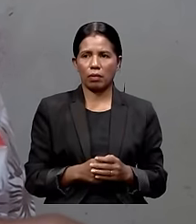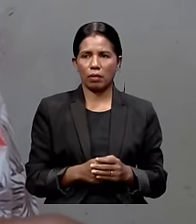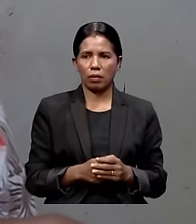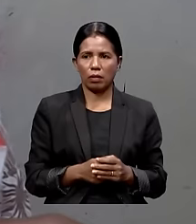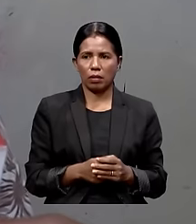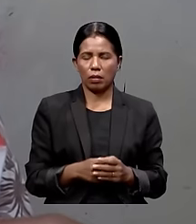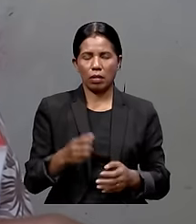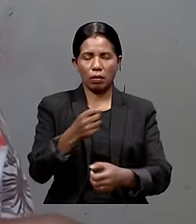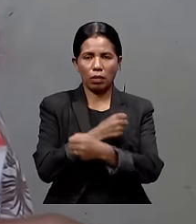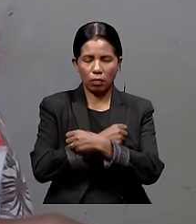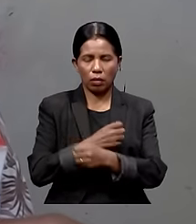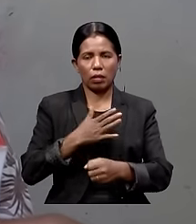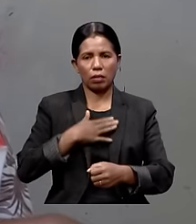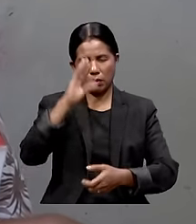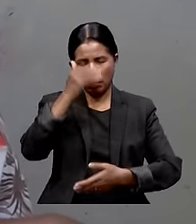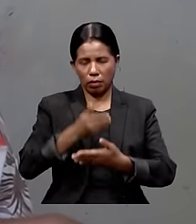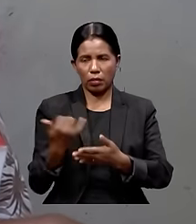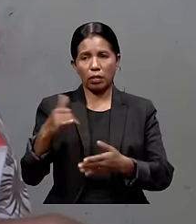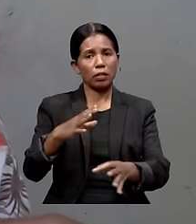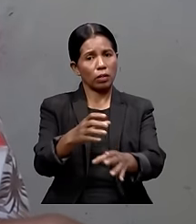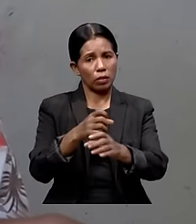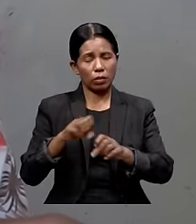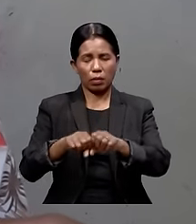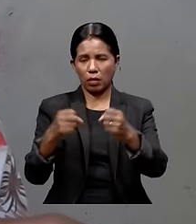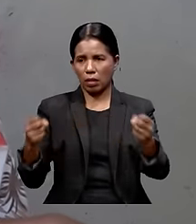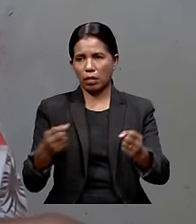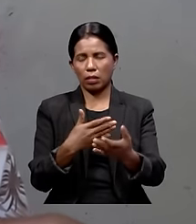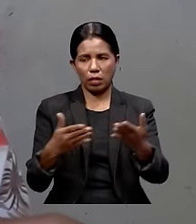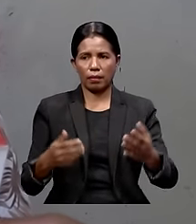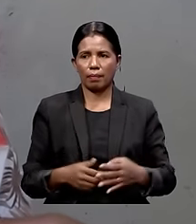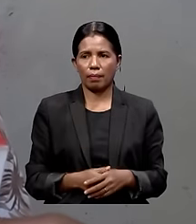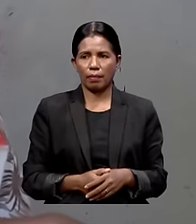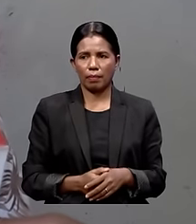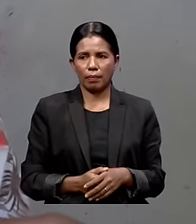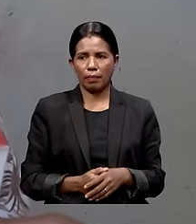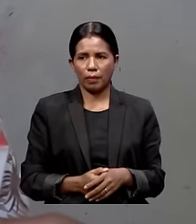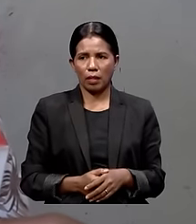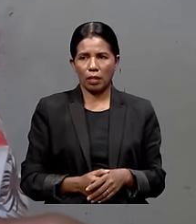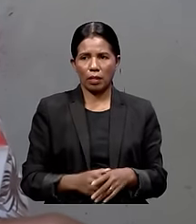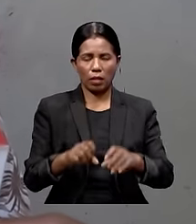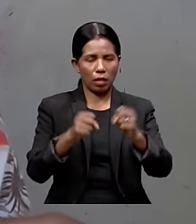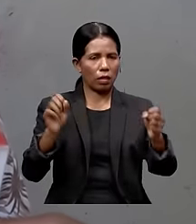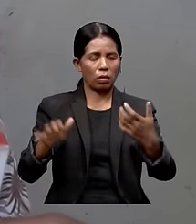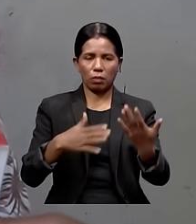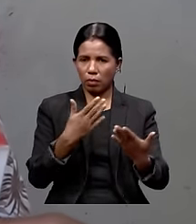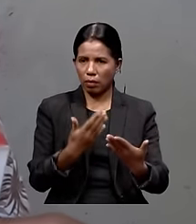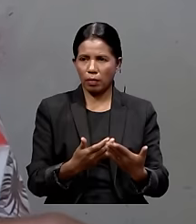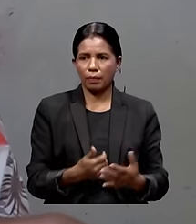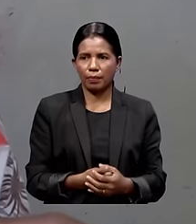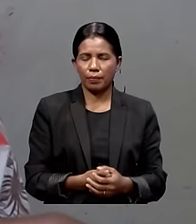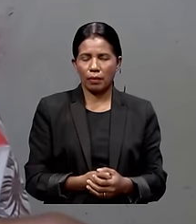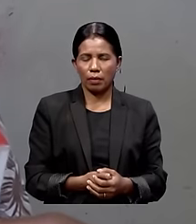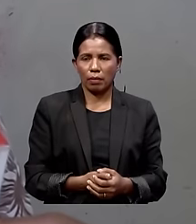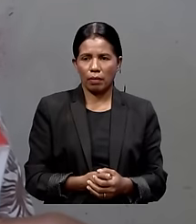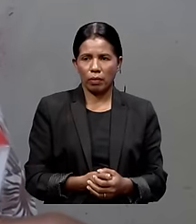ko ke lo no wan sira ne si so bona por sira ne ne to han sa ne ne se lo por sira ne hotu to kal pe